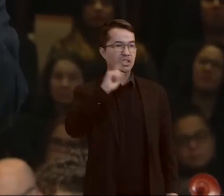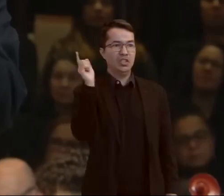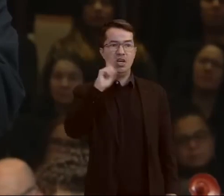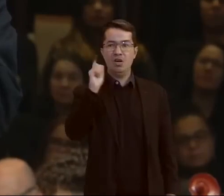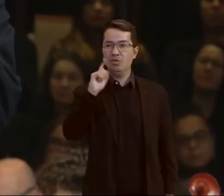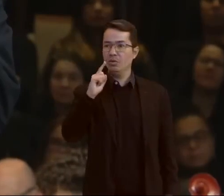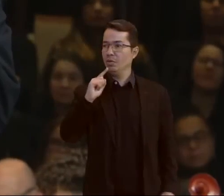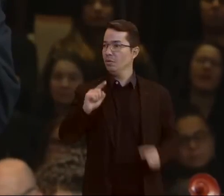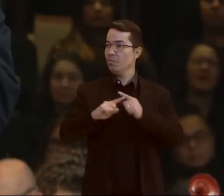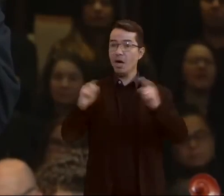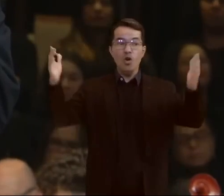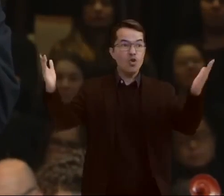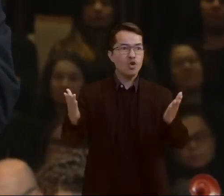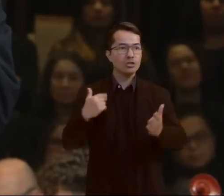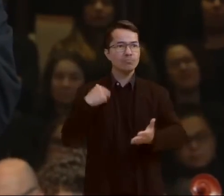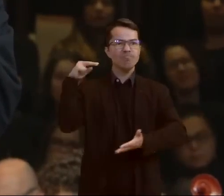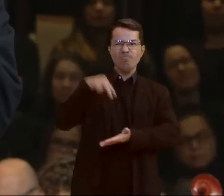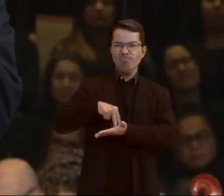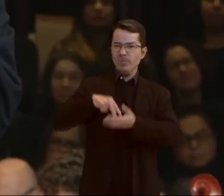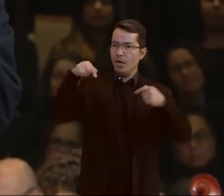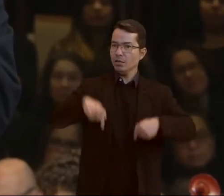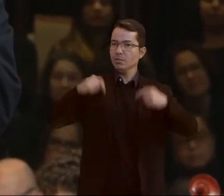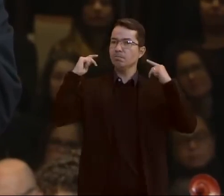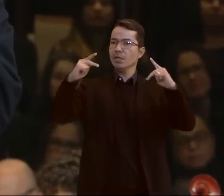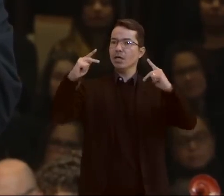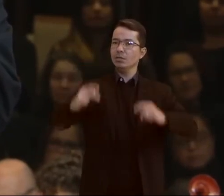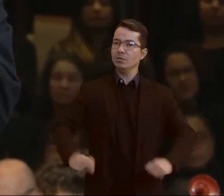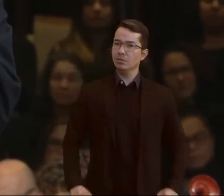Eu sou um improvável.